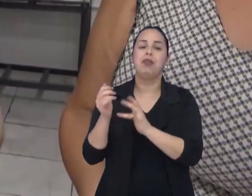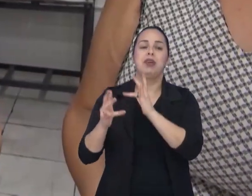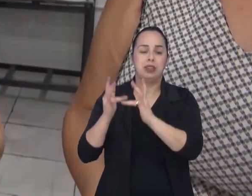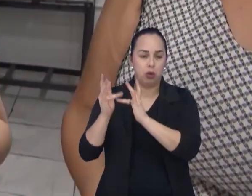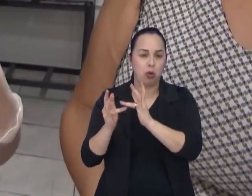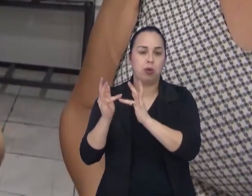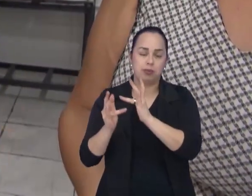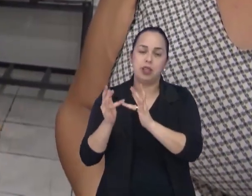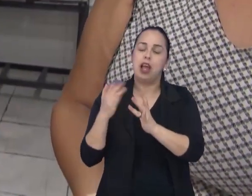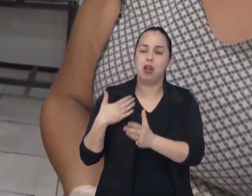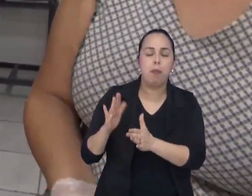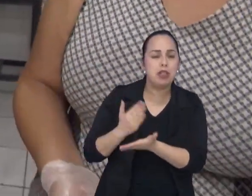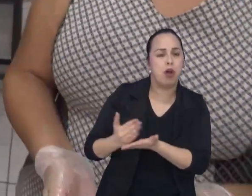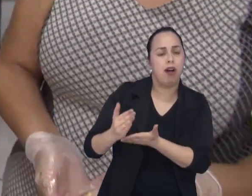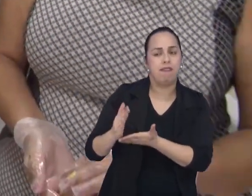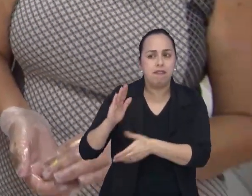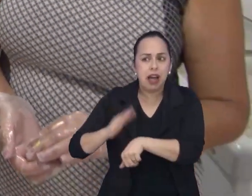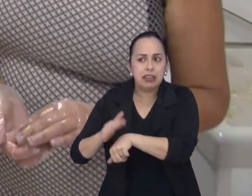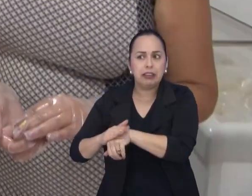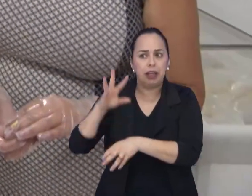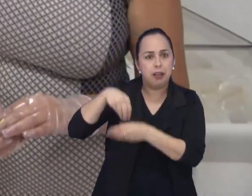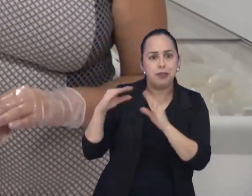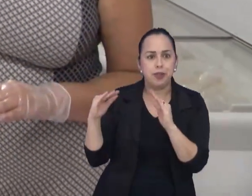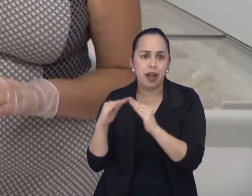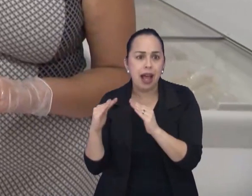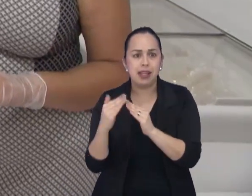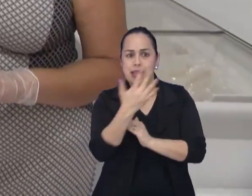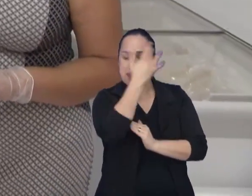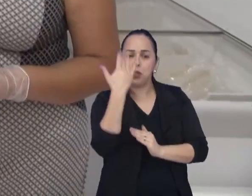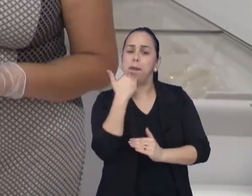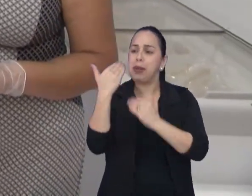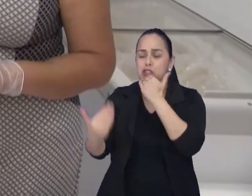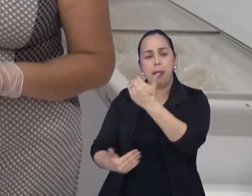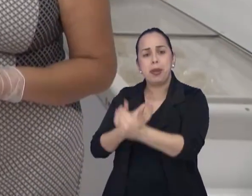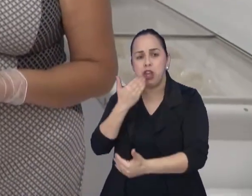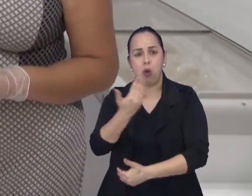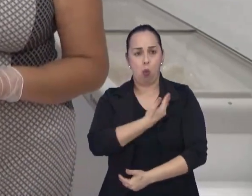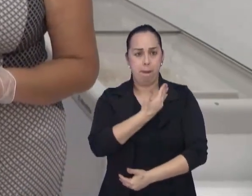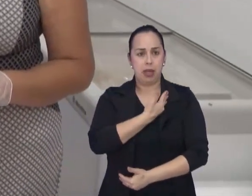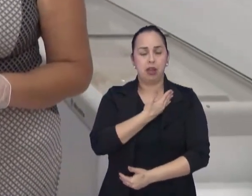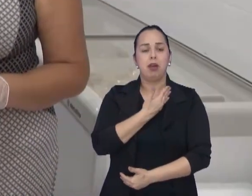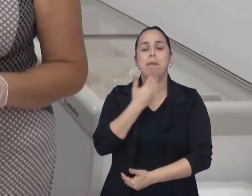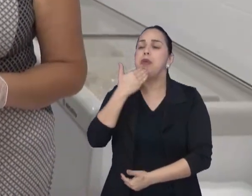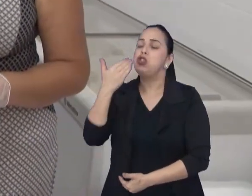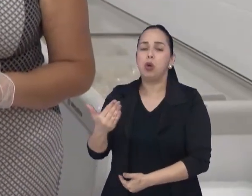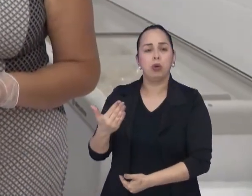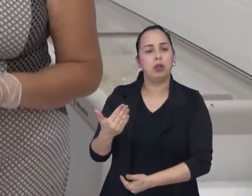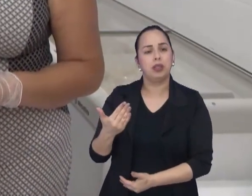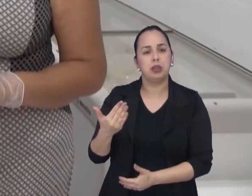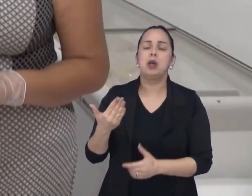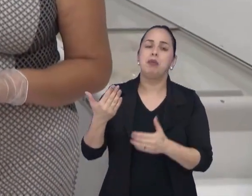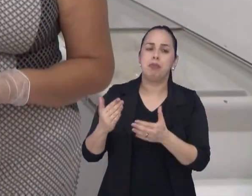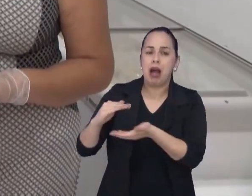também, fazendo em casa para amigos, todo mundo pedindo indicação. Um amigo um dia pediu ele para fazer uma